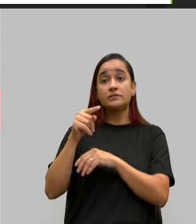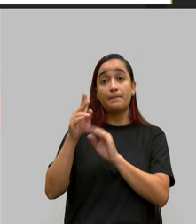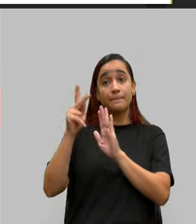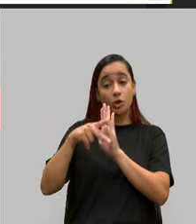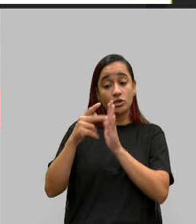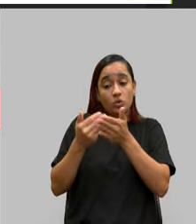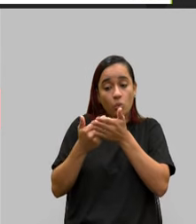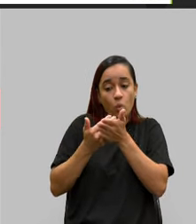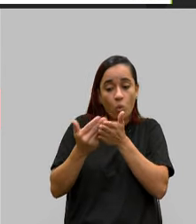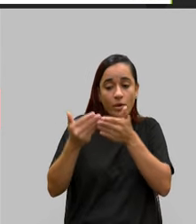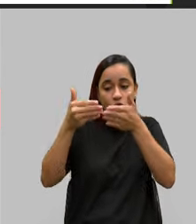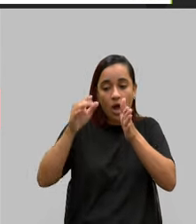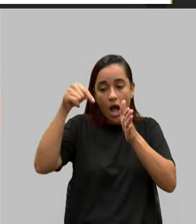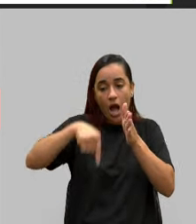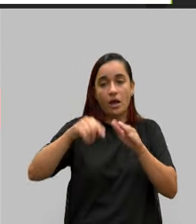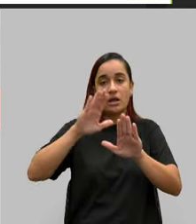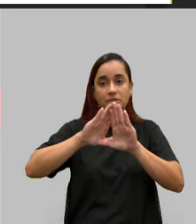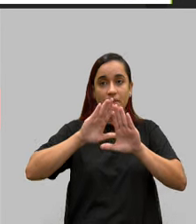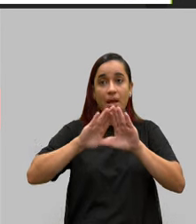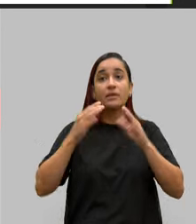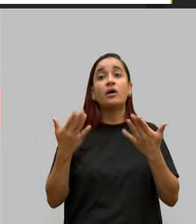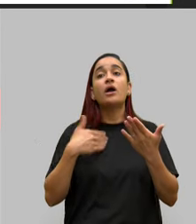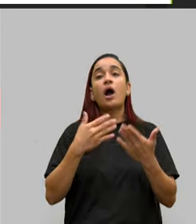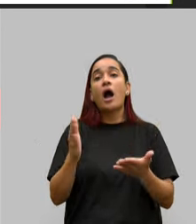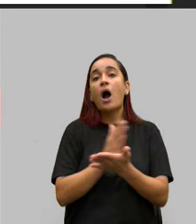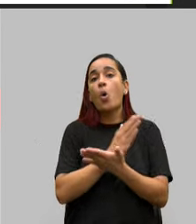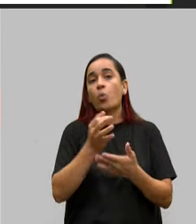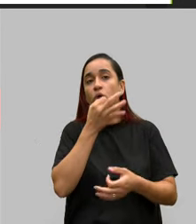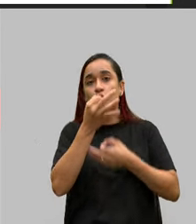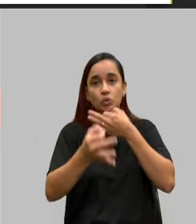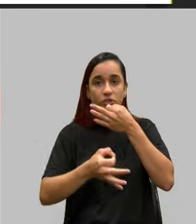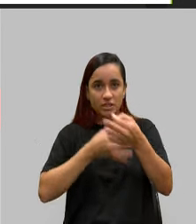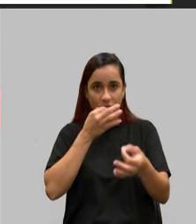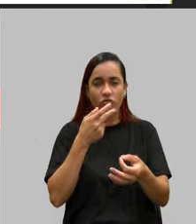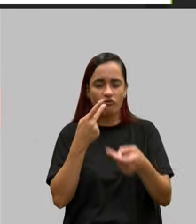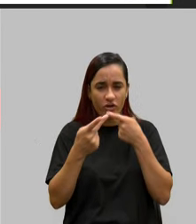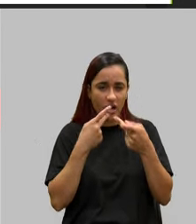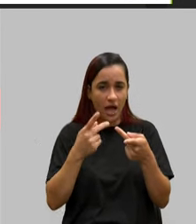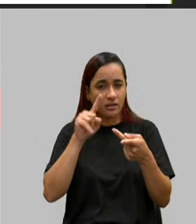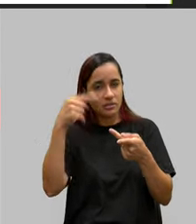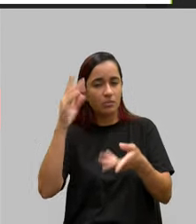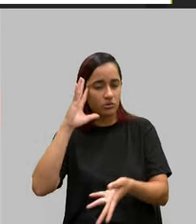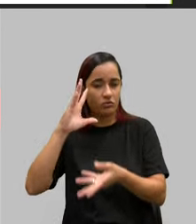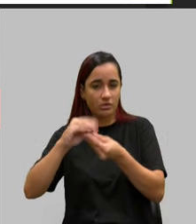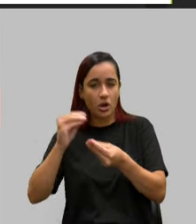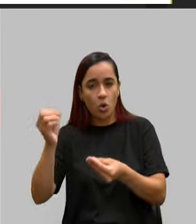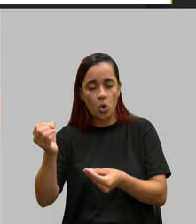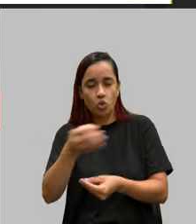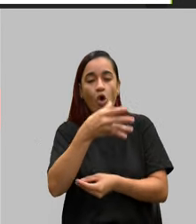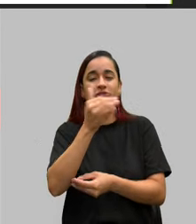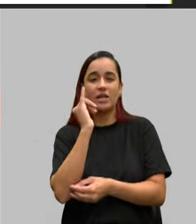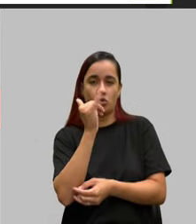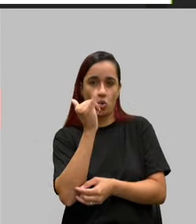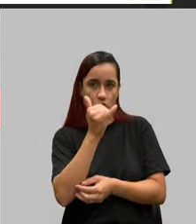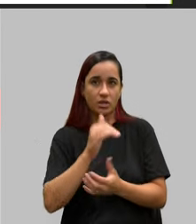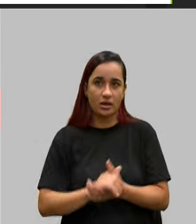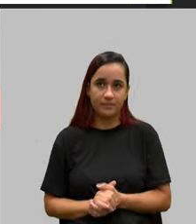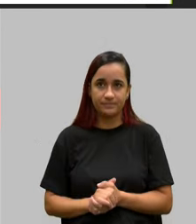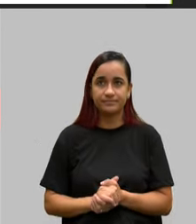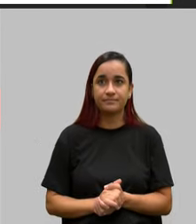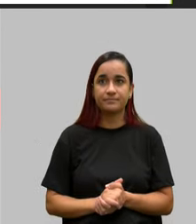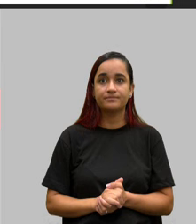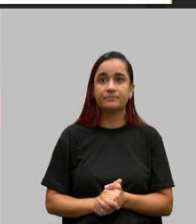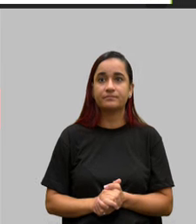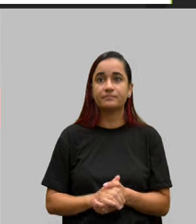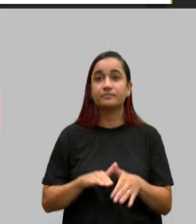partidária então eu trago aqui algumas sugestões que eu vou falar aqui agora e vou encerrar minha fala contando a novidade que a ama me tem para trazer Então